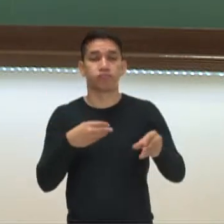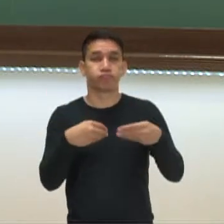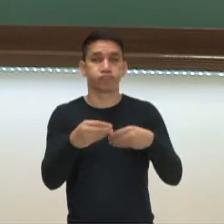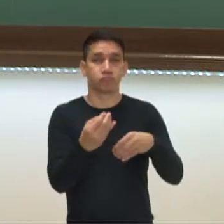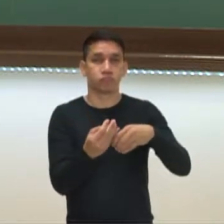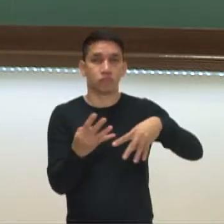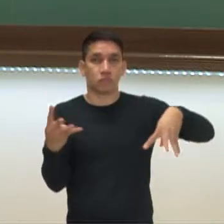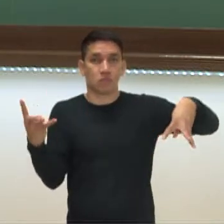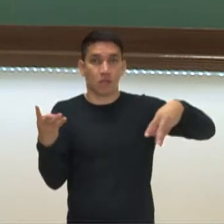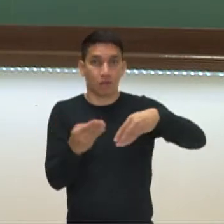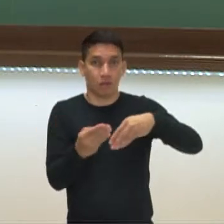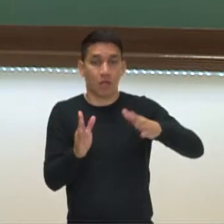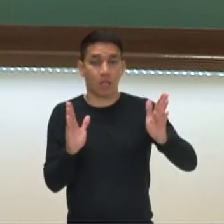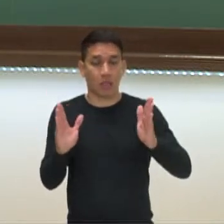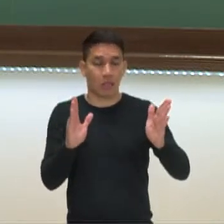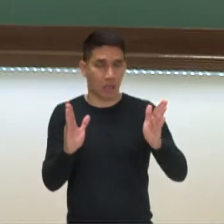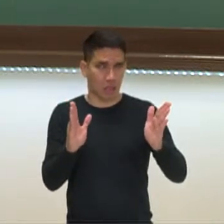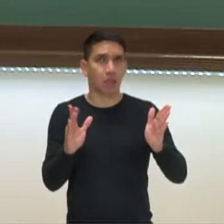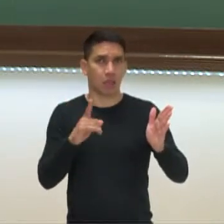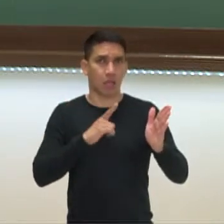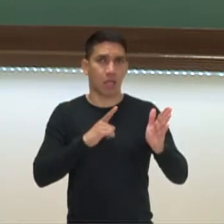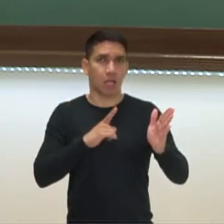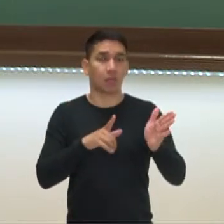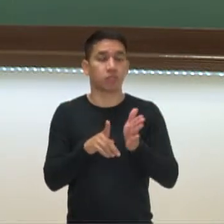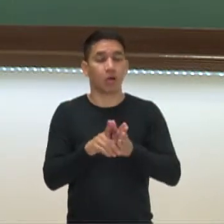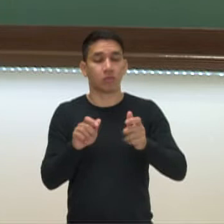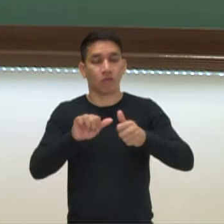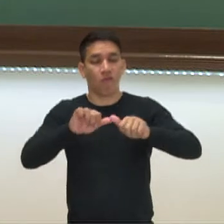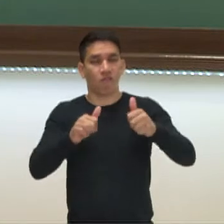certo intervalo de deformação.